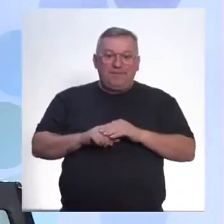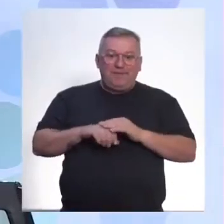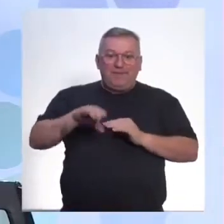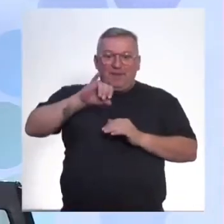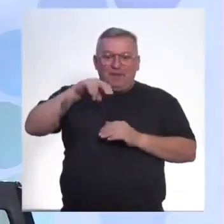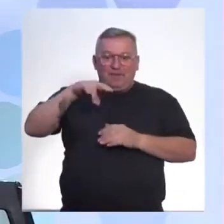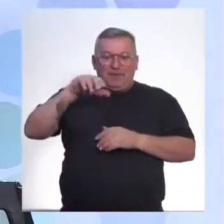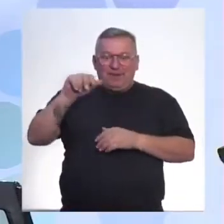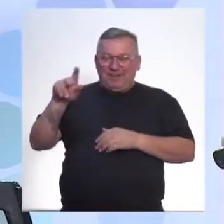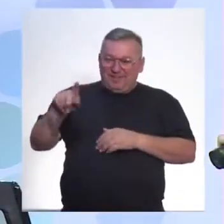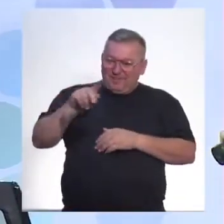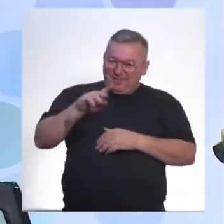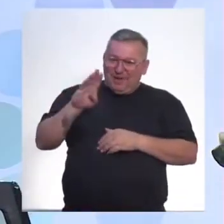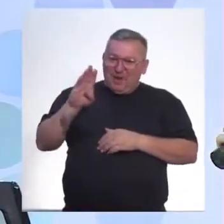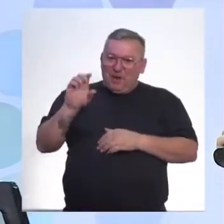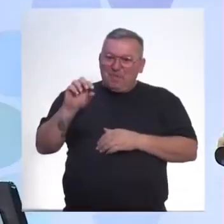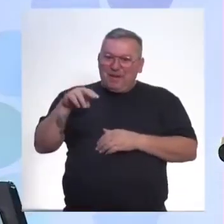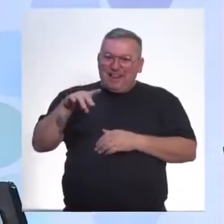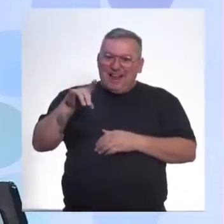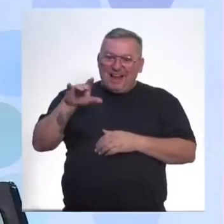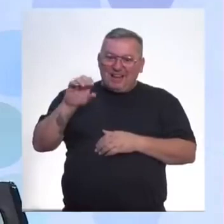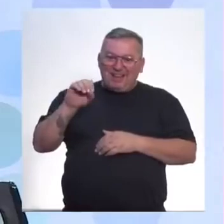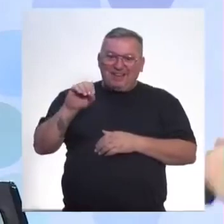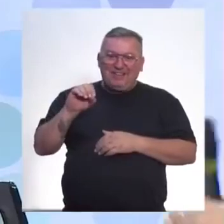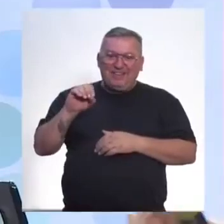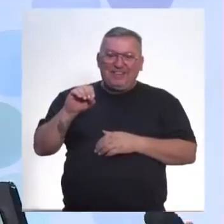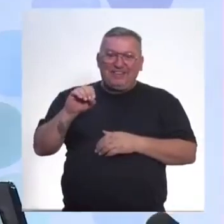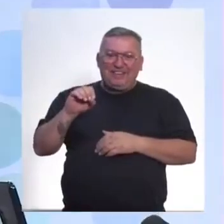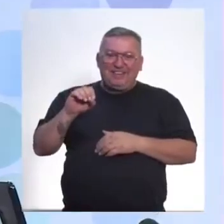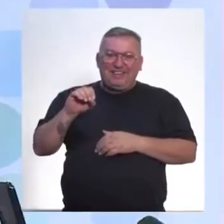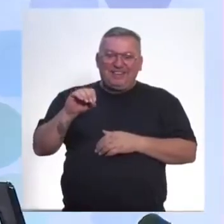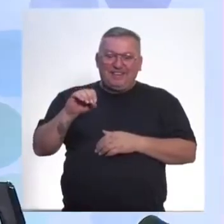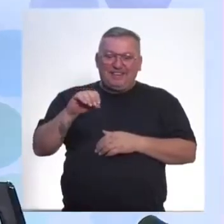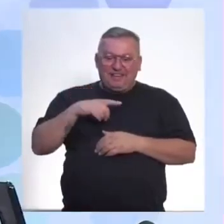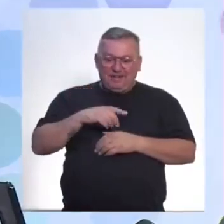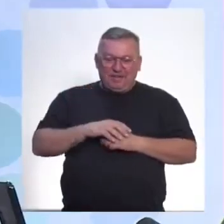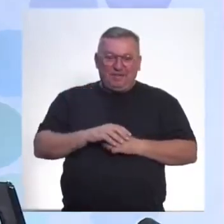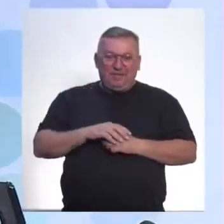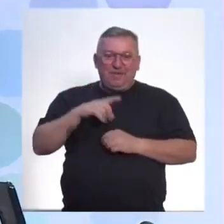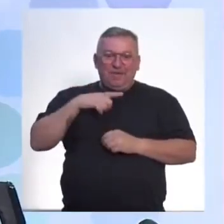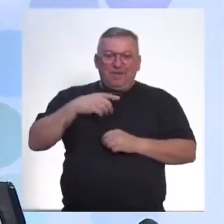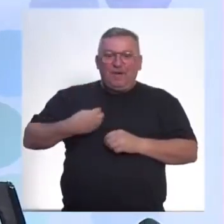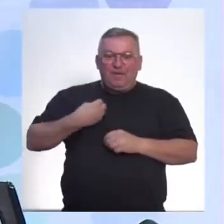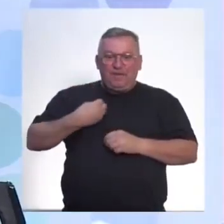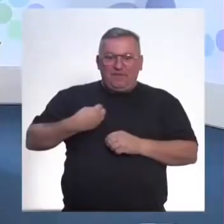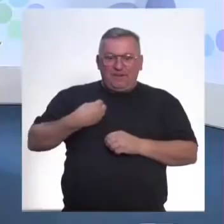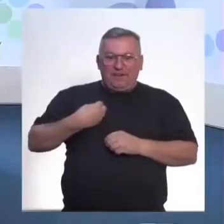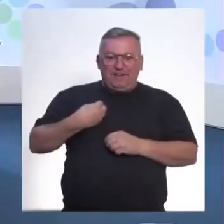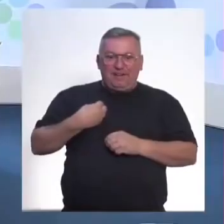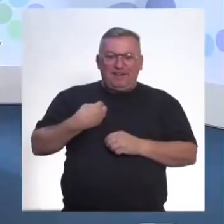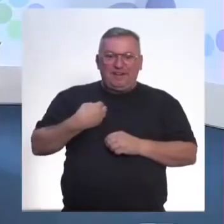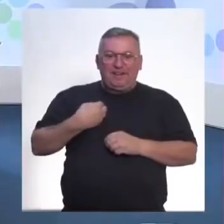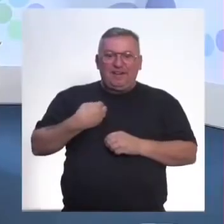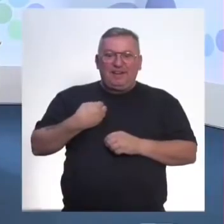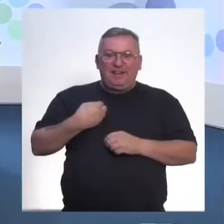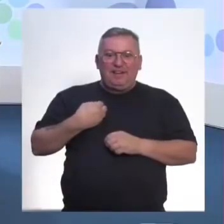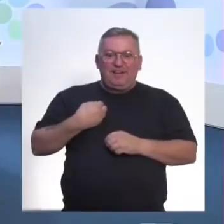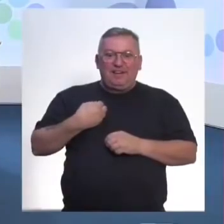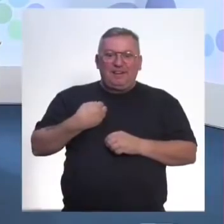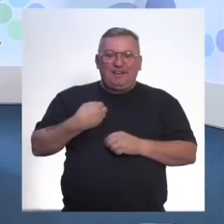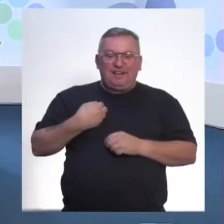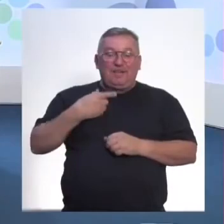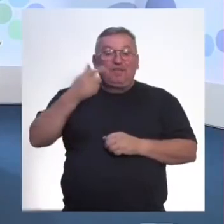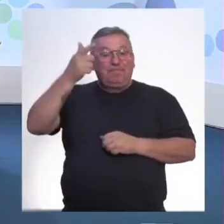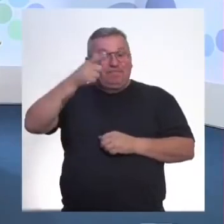professor. Bernardo, desculpa, Bernardo. Tá? É a força do hábito, é a convivência. Tudo bem? Bernardo,